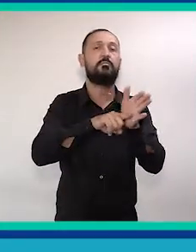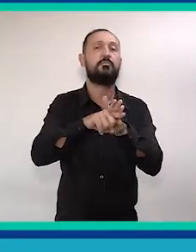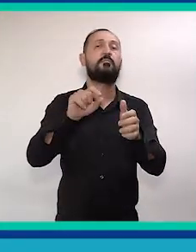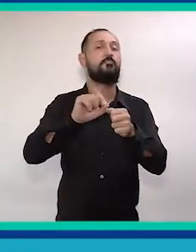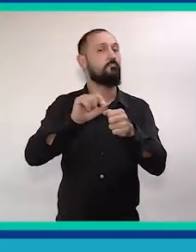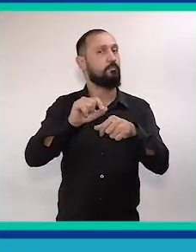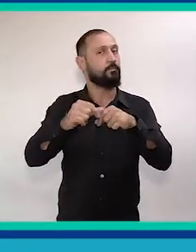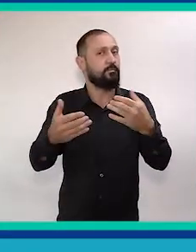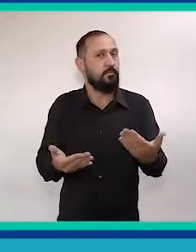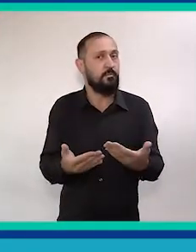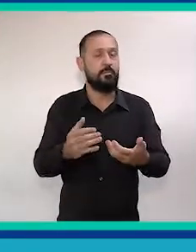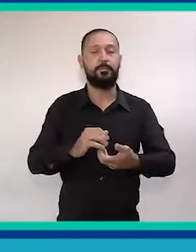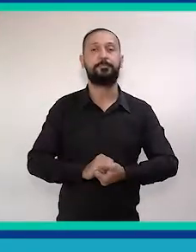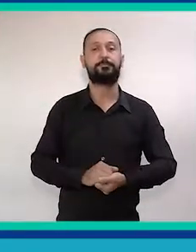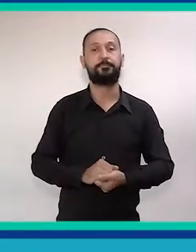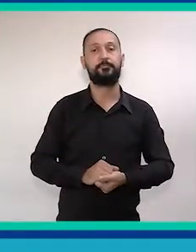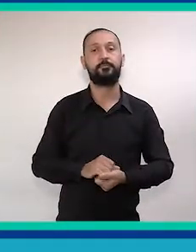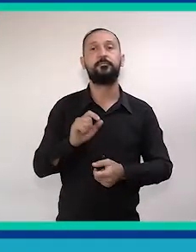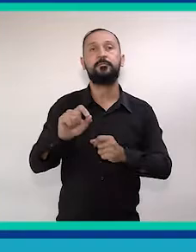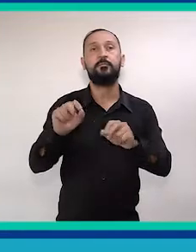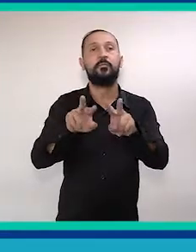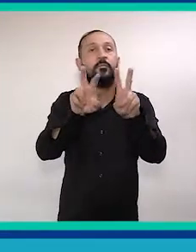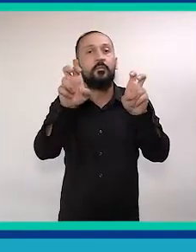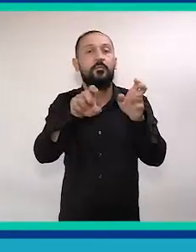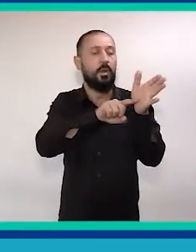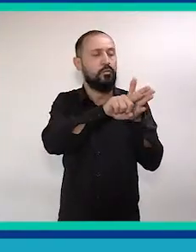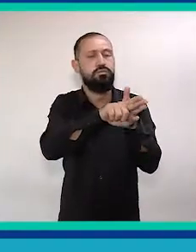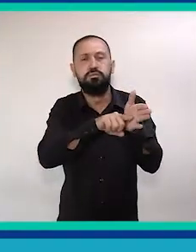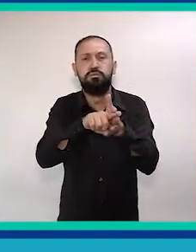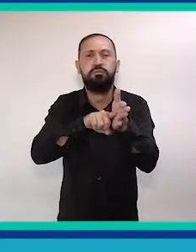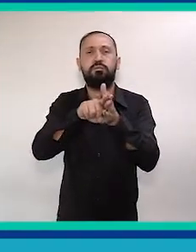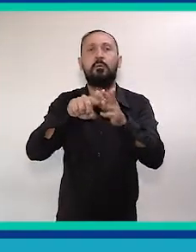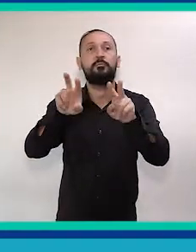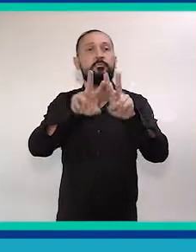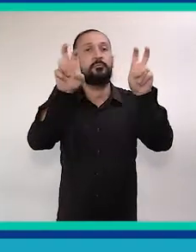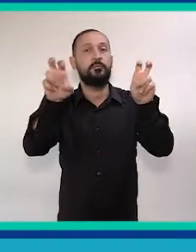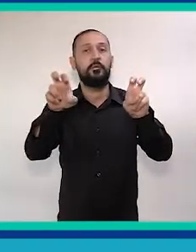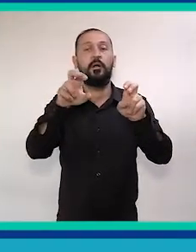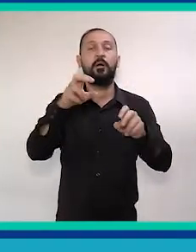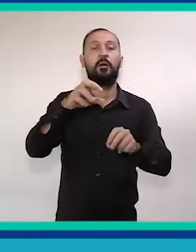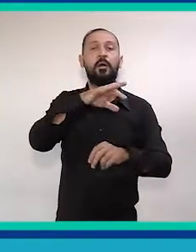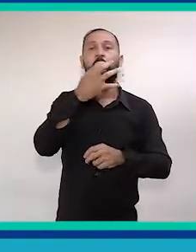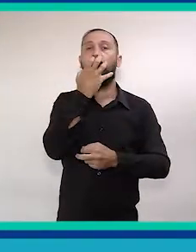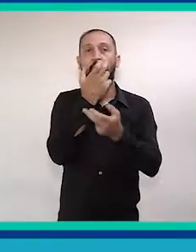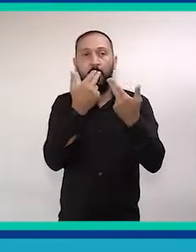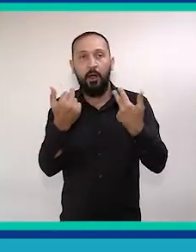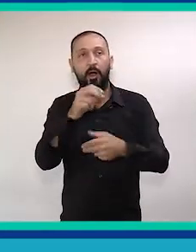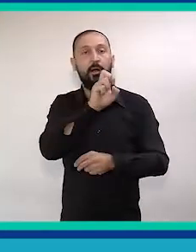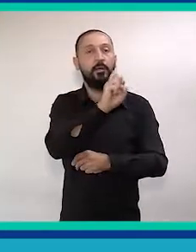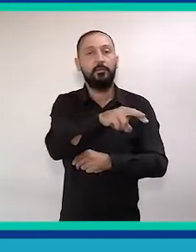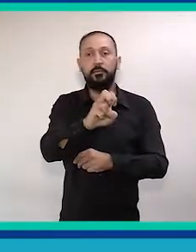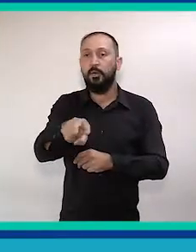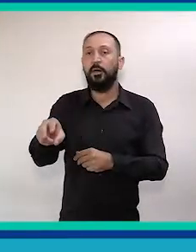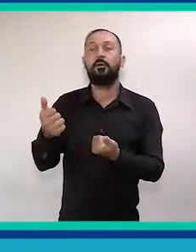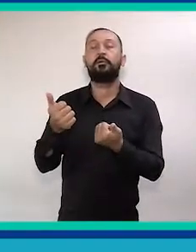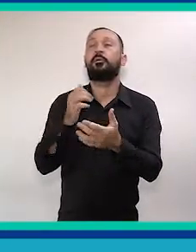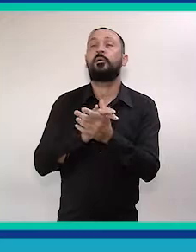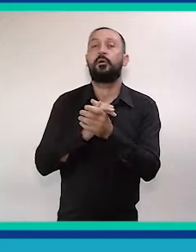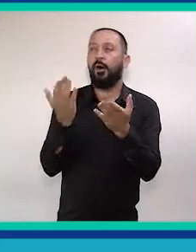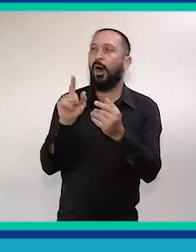nosso trabalho, o que a gente tem feito aí no que envolve pesquisas, principalmente falando de animais